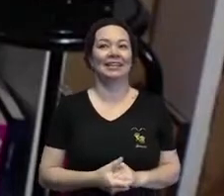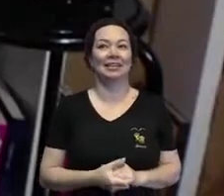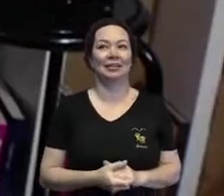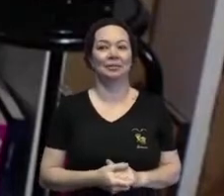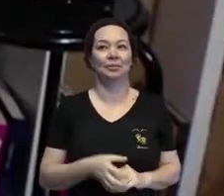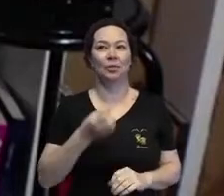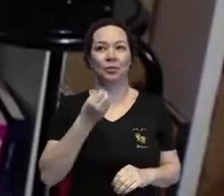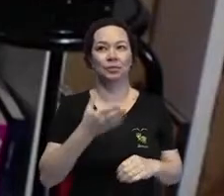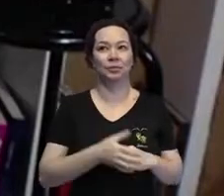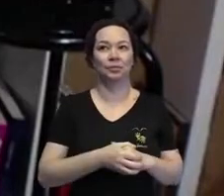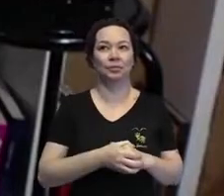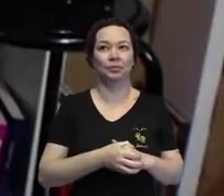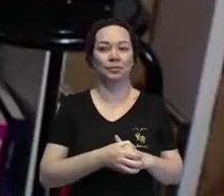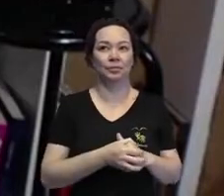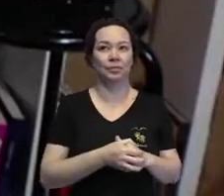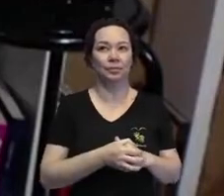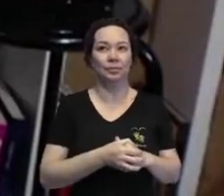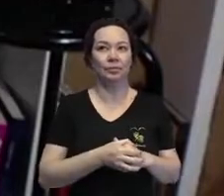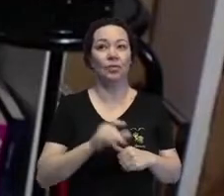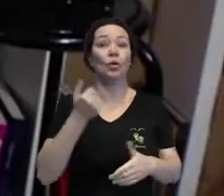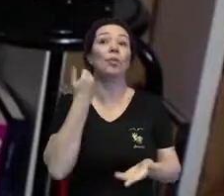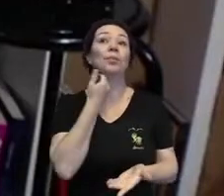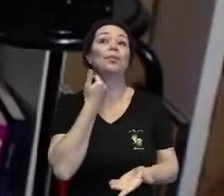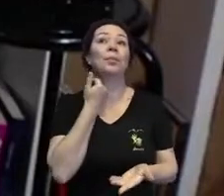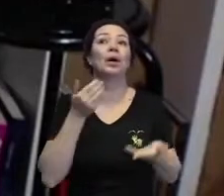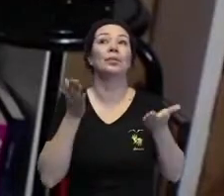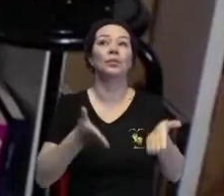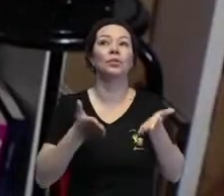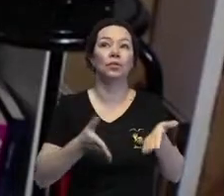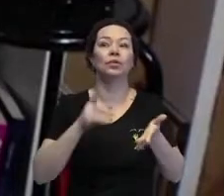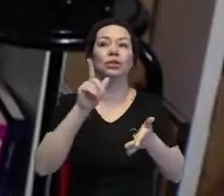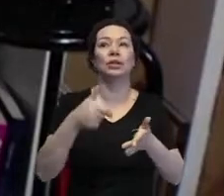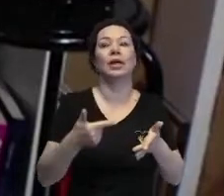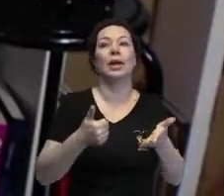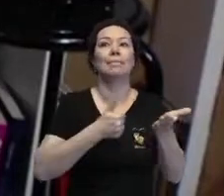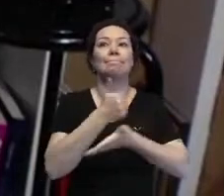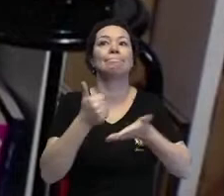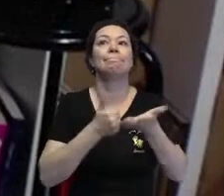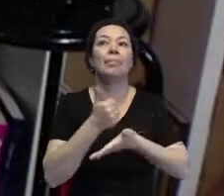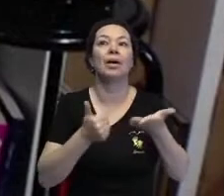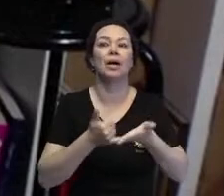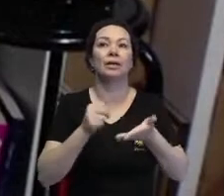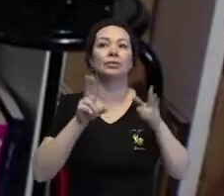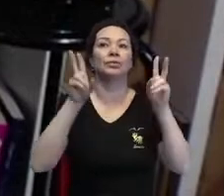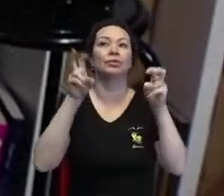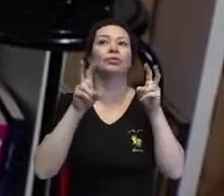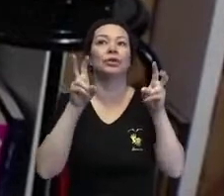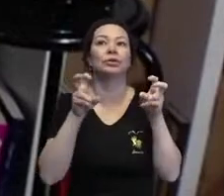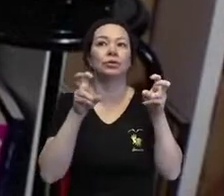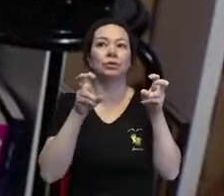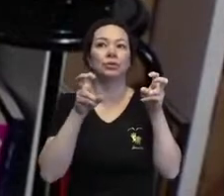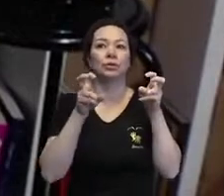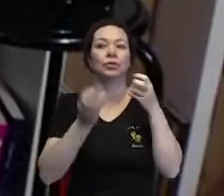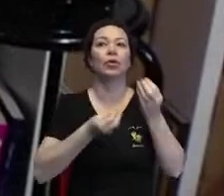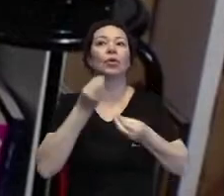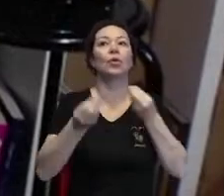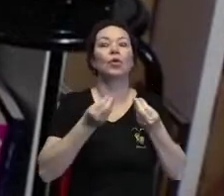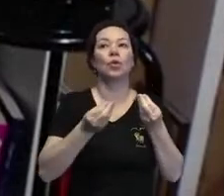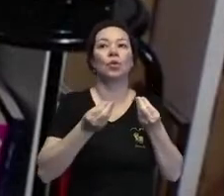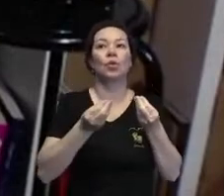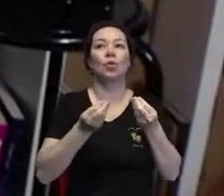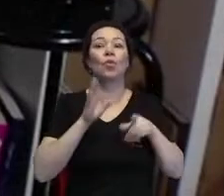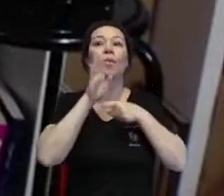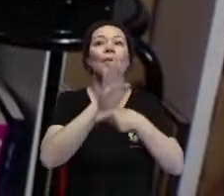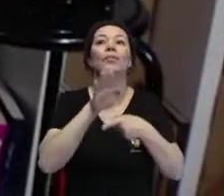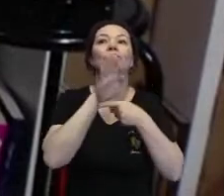Vamos lá. Parte do nosso bate-papo aqui é essencialmente sobre como a solidariedade